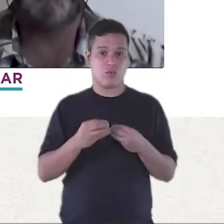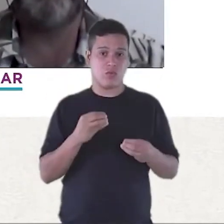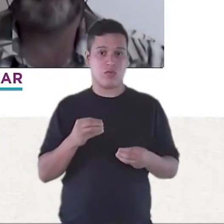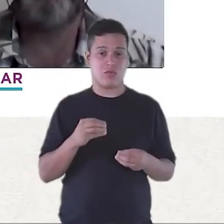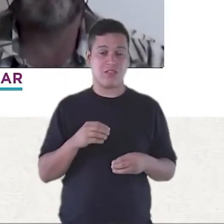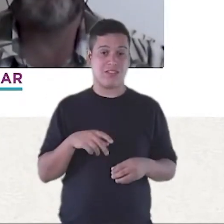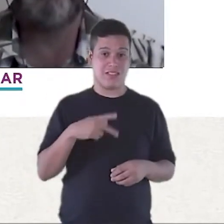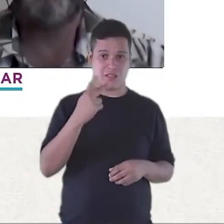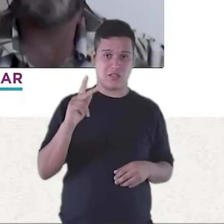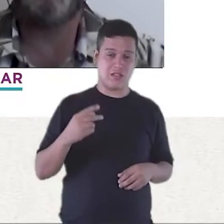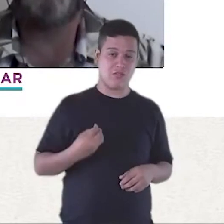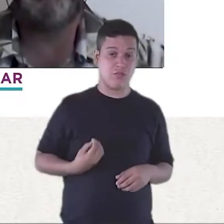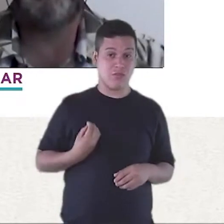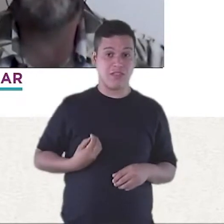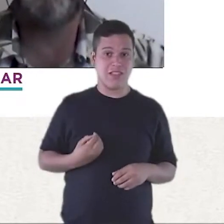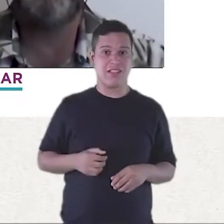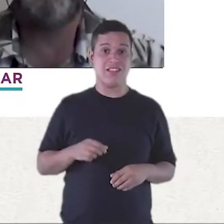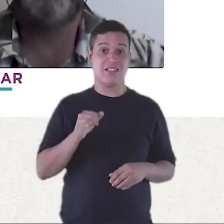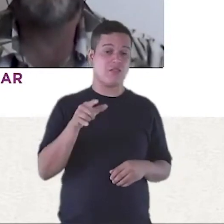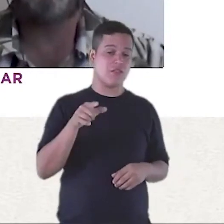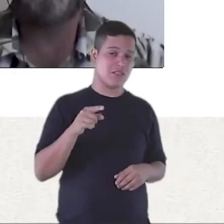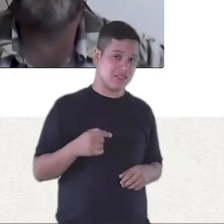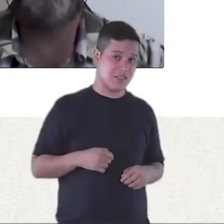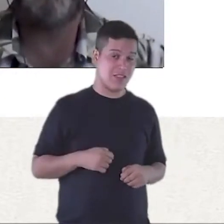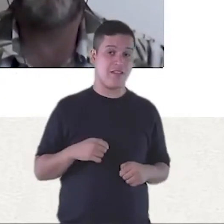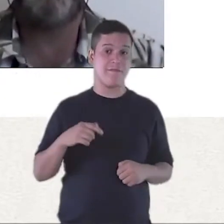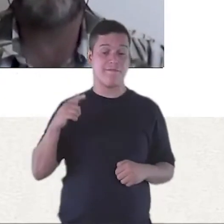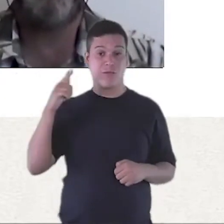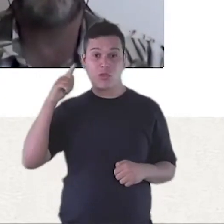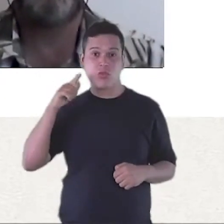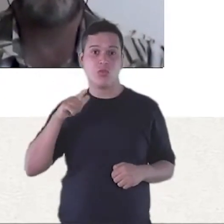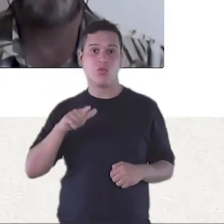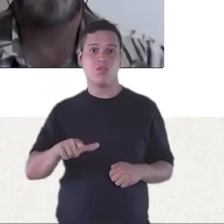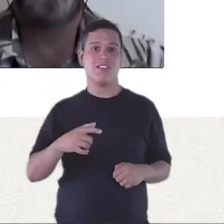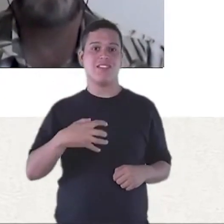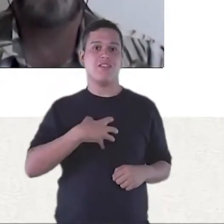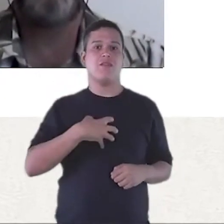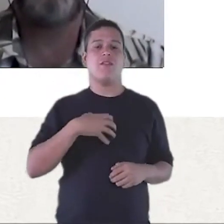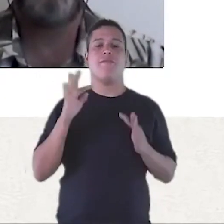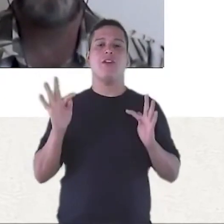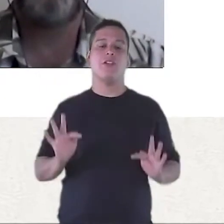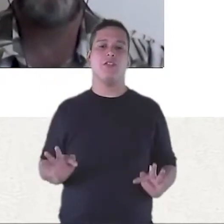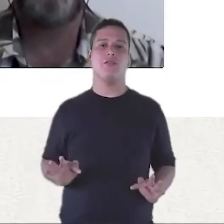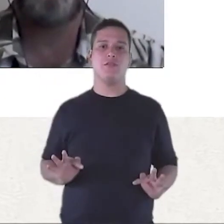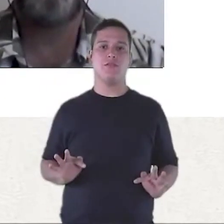quando você for capaz de se fazer feliz.